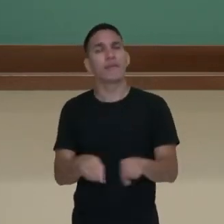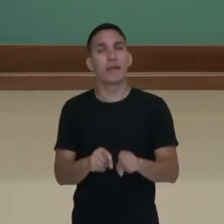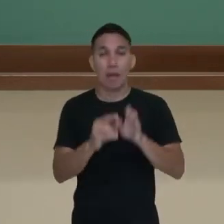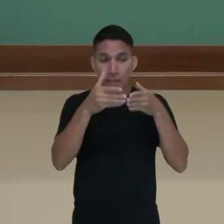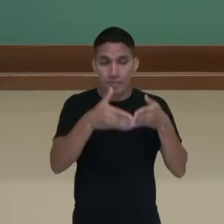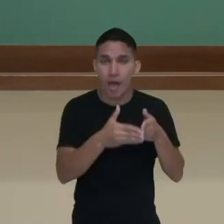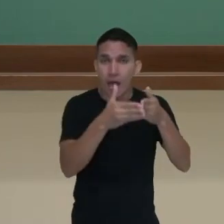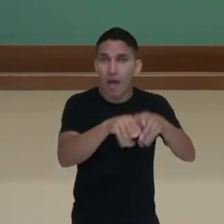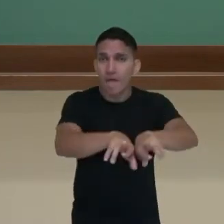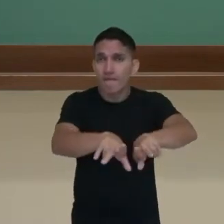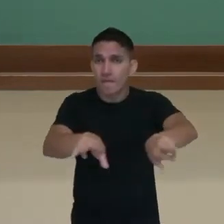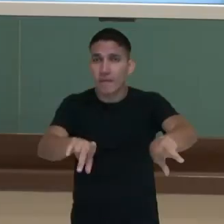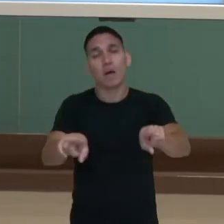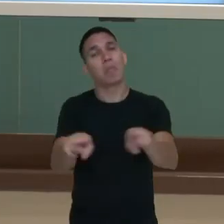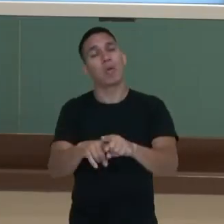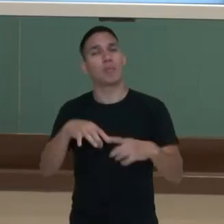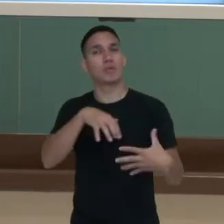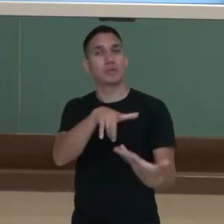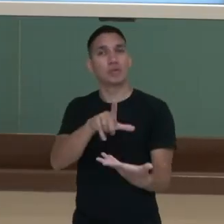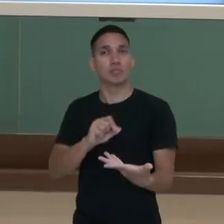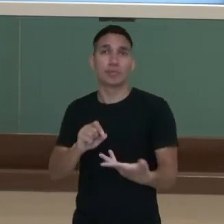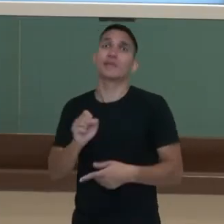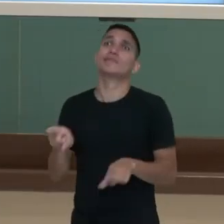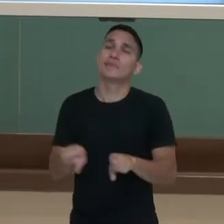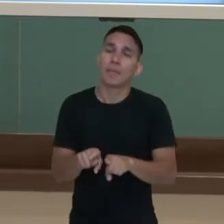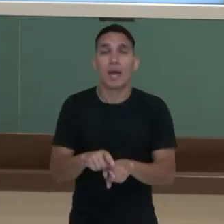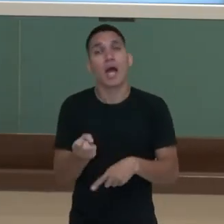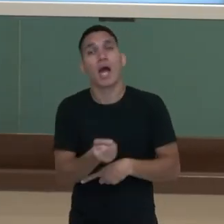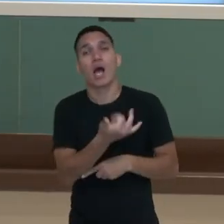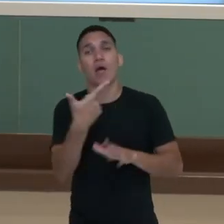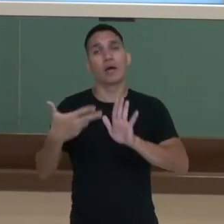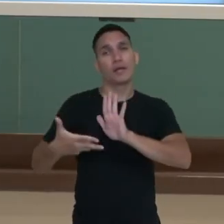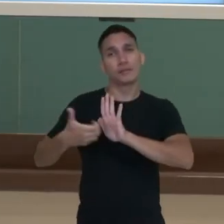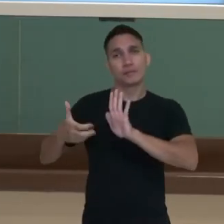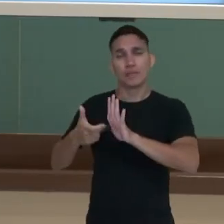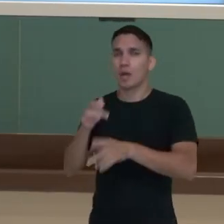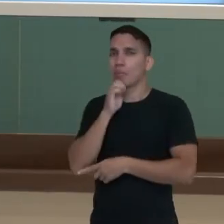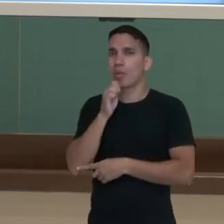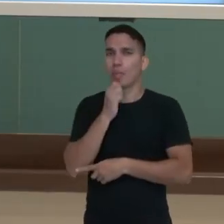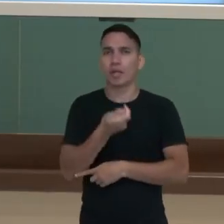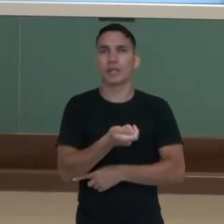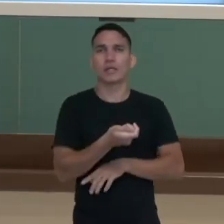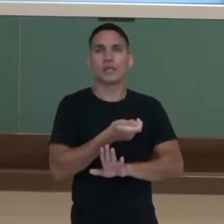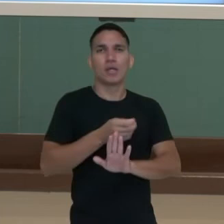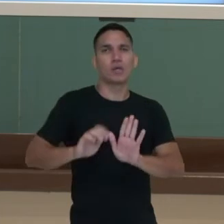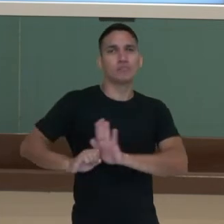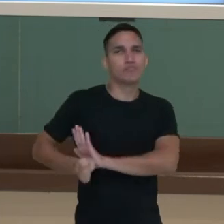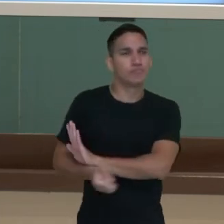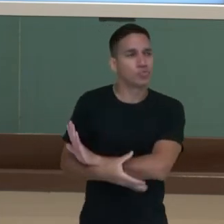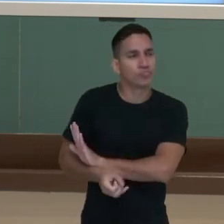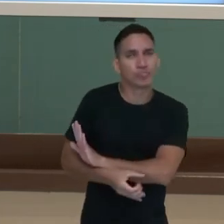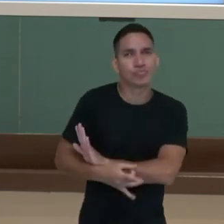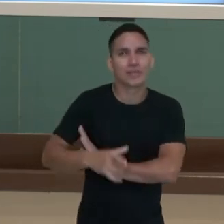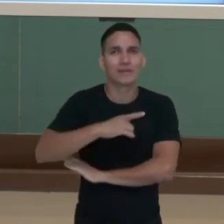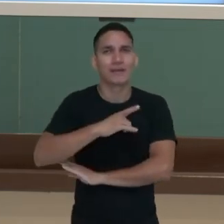mundial e até as coisas ilegais, como o tráfico de drogas, né? Essa rede internacional de tráfico de